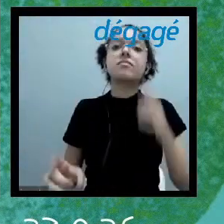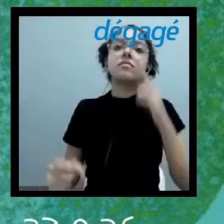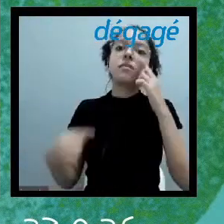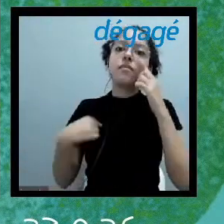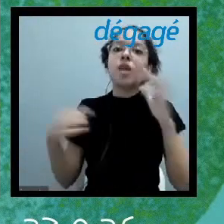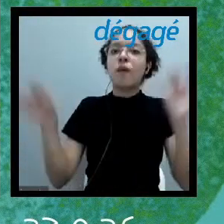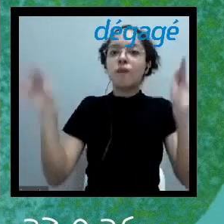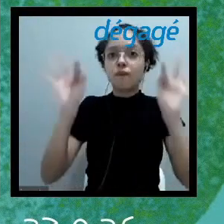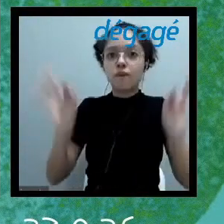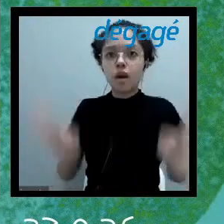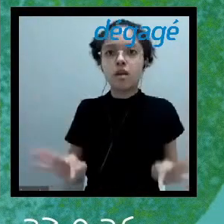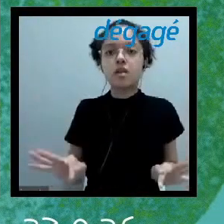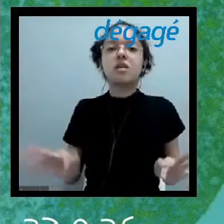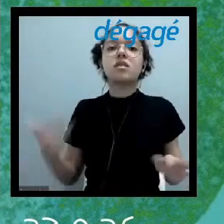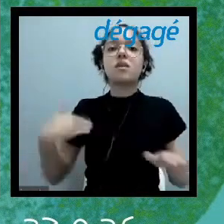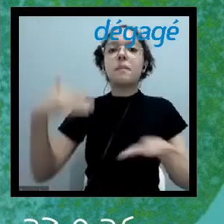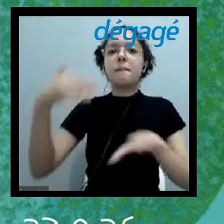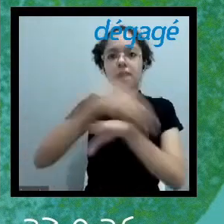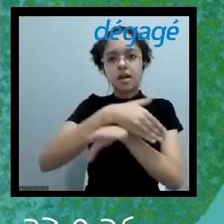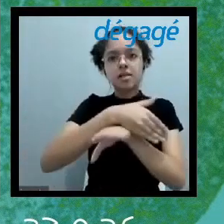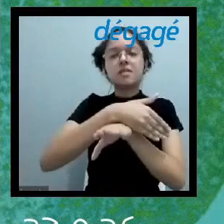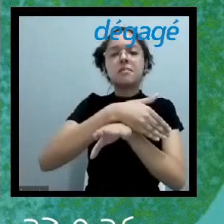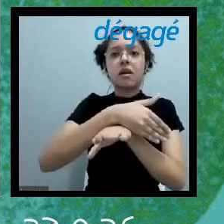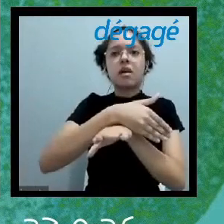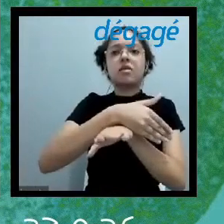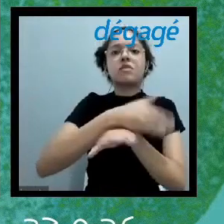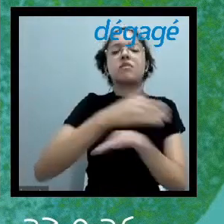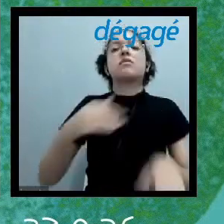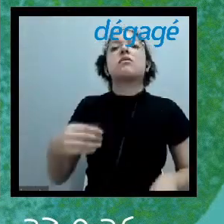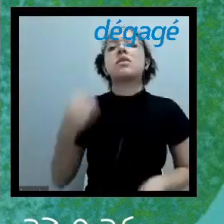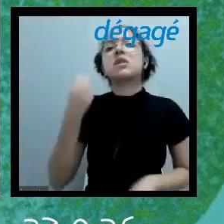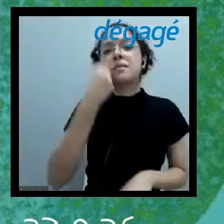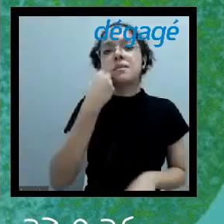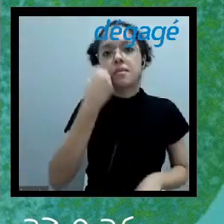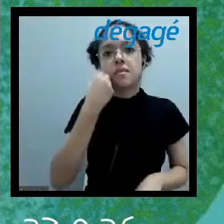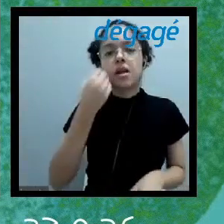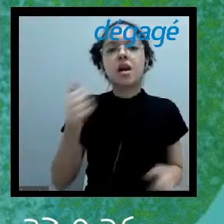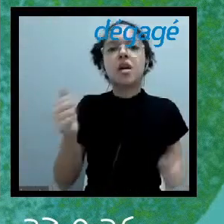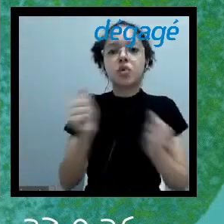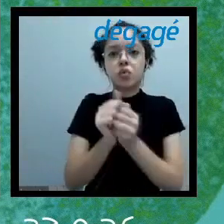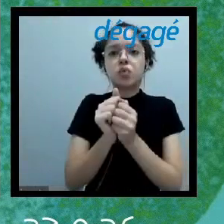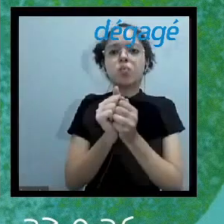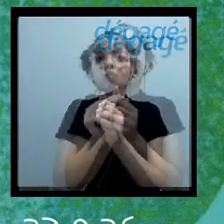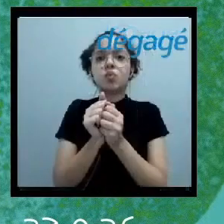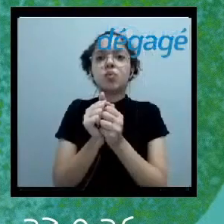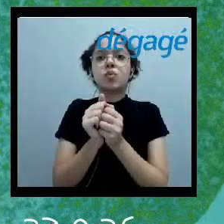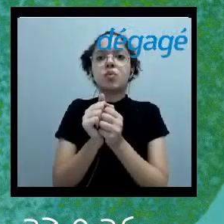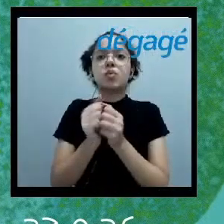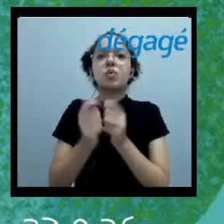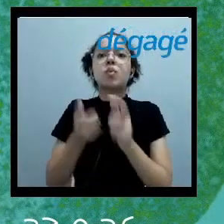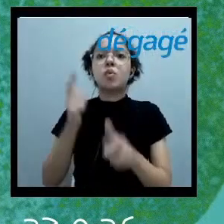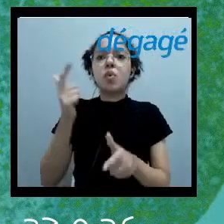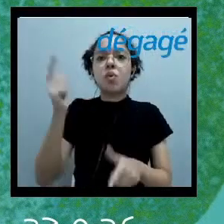feliz de poder participar e de estar junto nessa empreitada. Espero que continue.